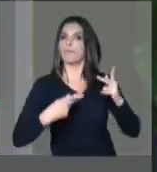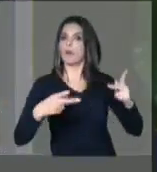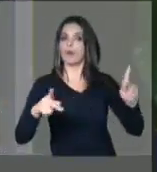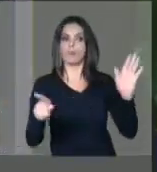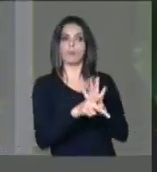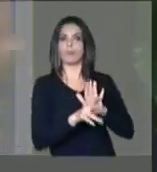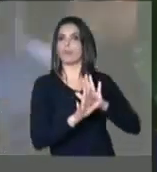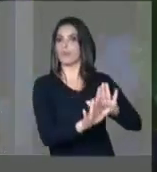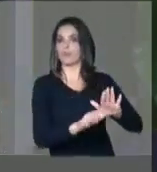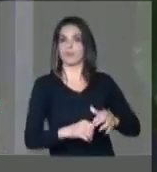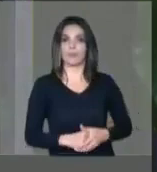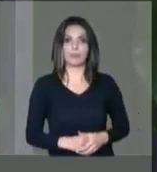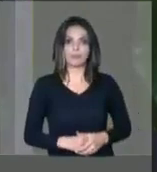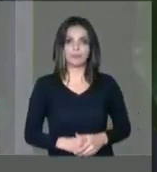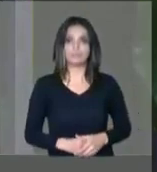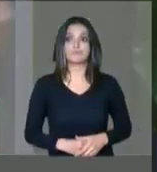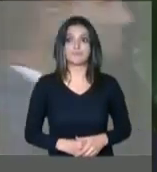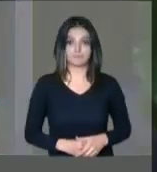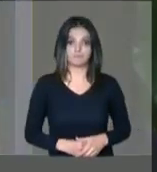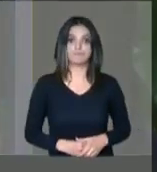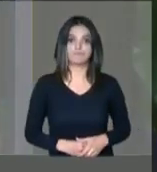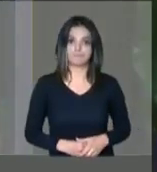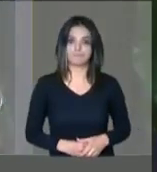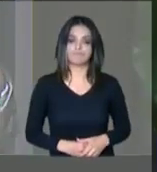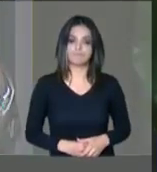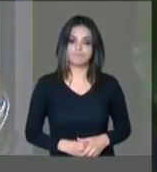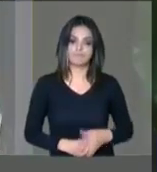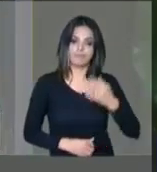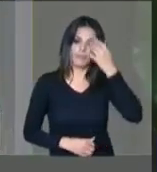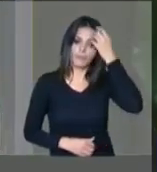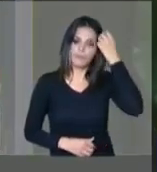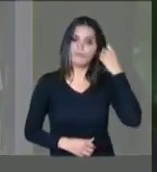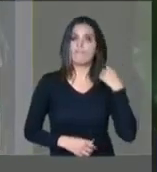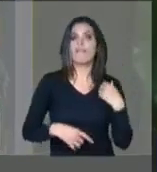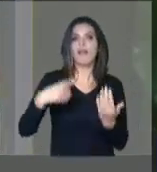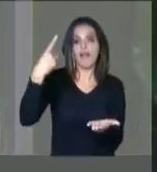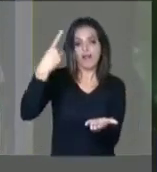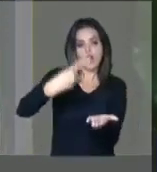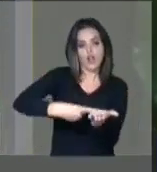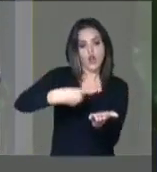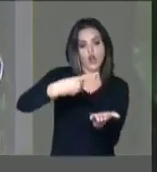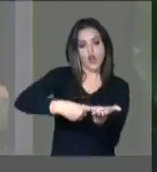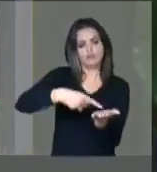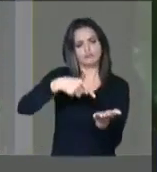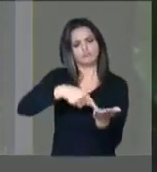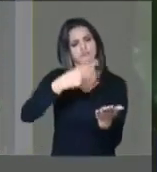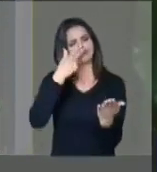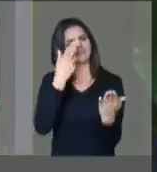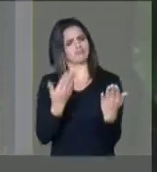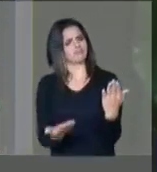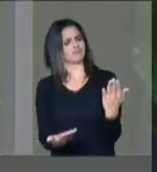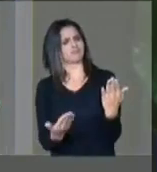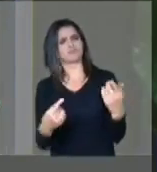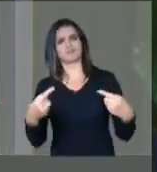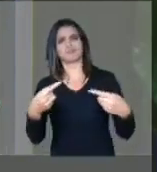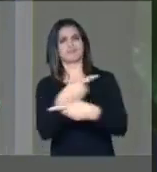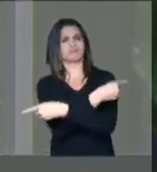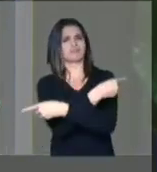seu programa espacial. É um acordo inteiramente